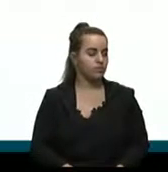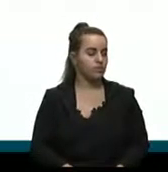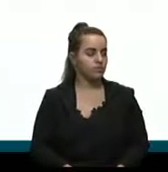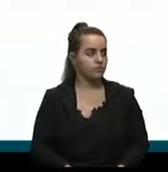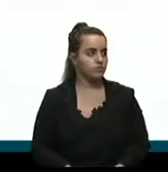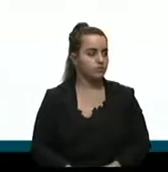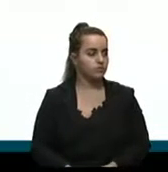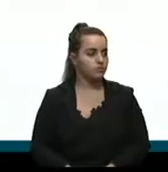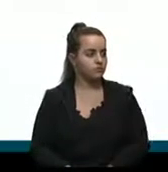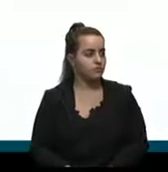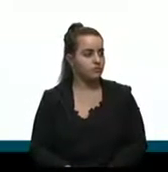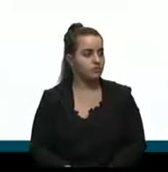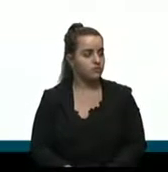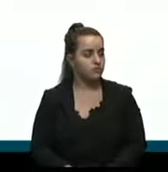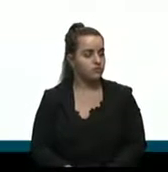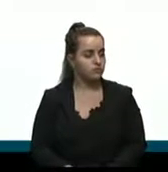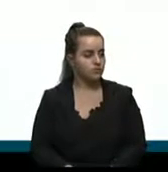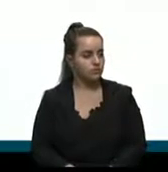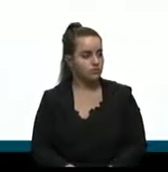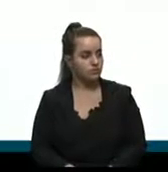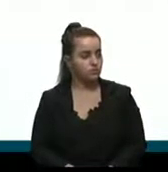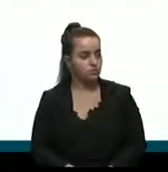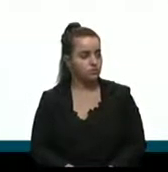a 170.